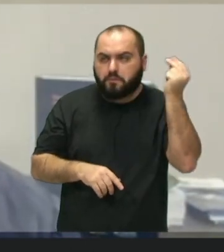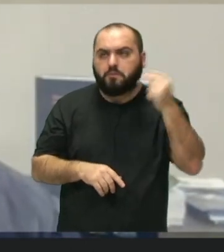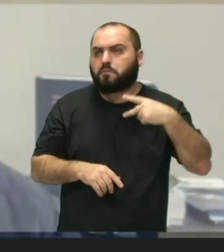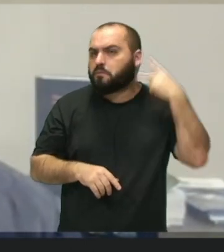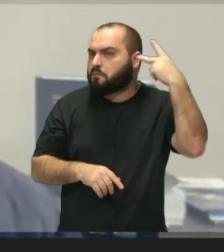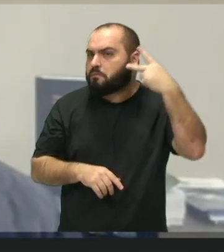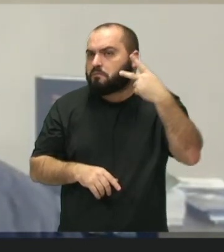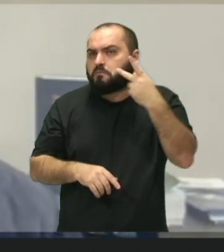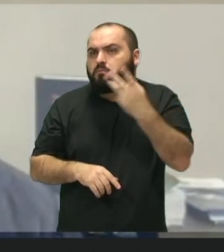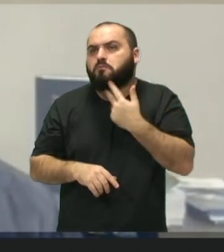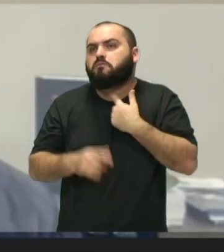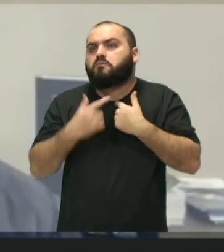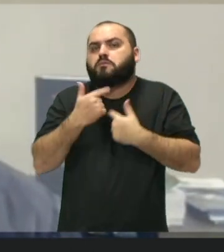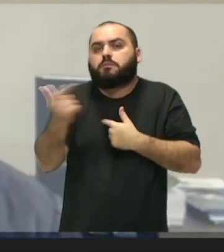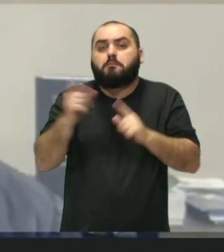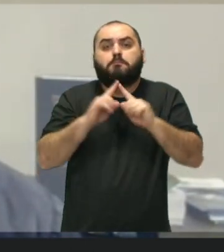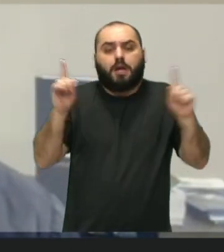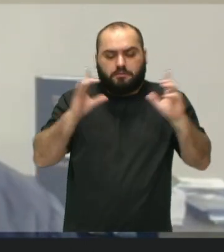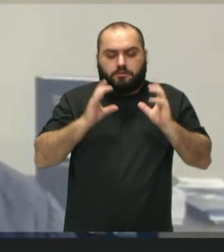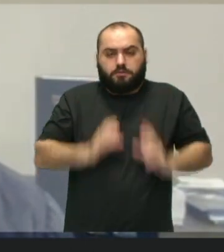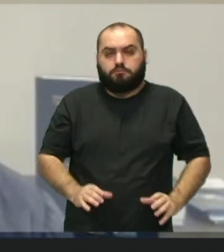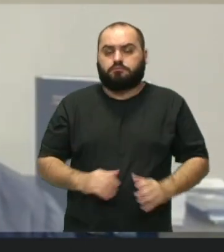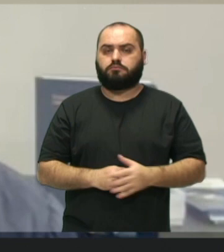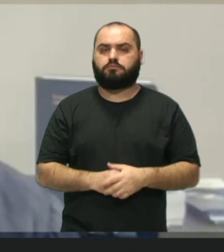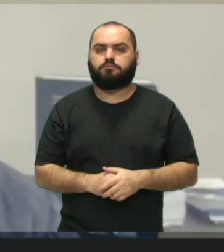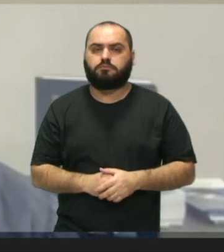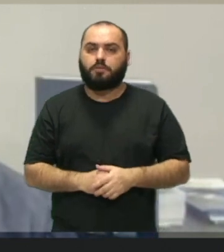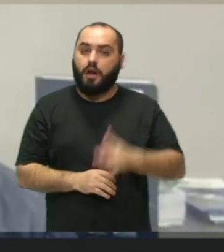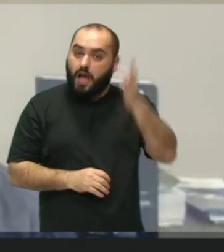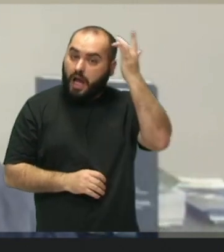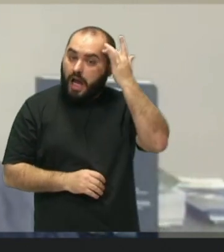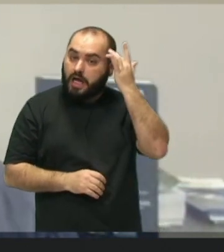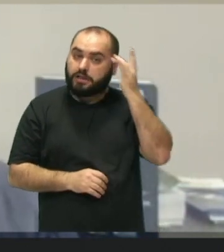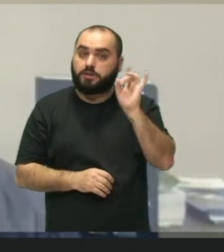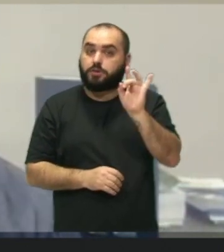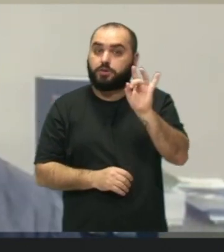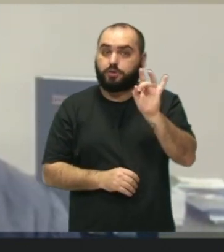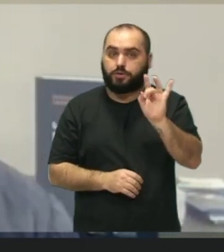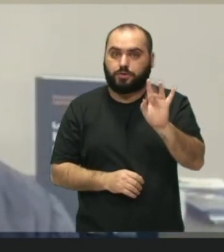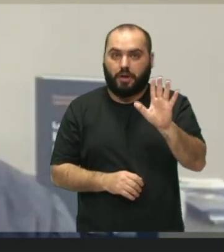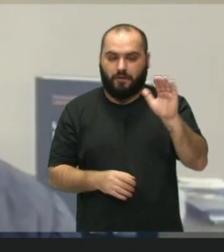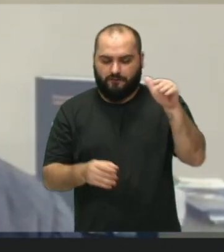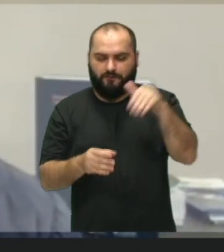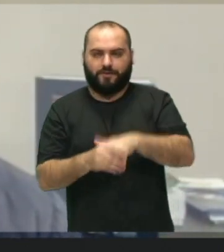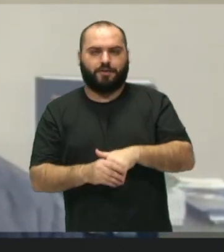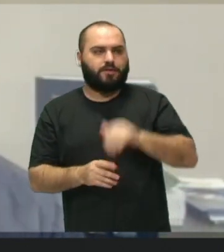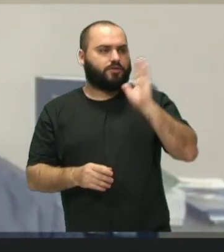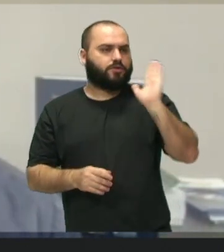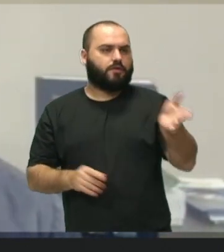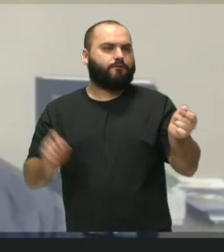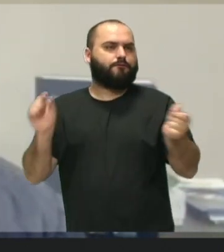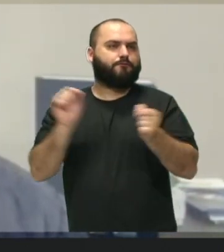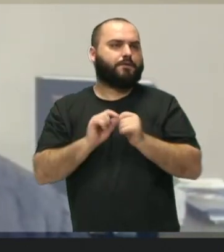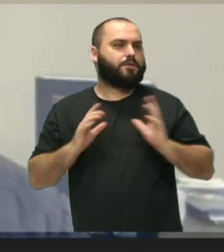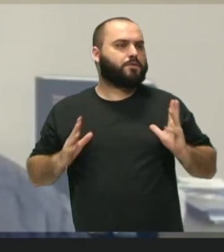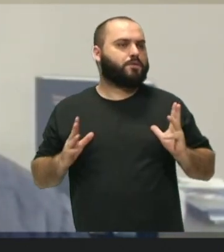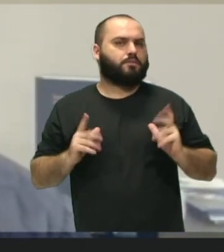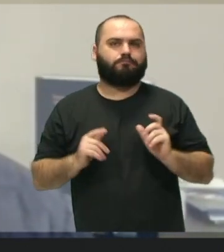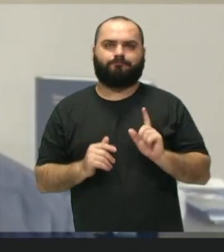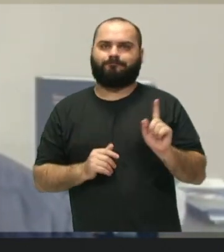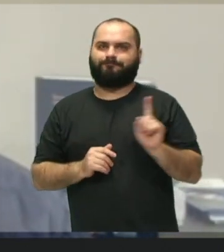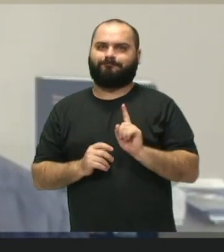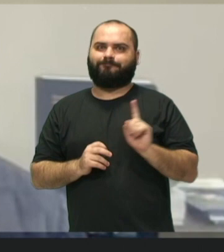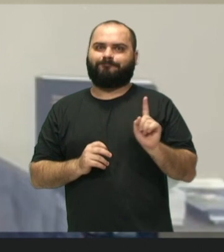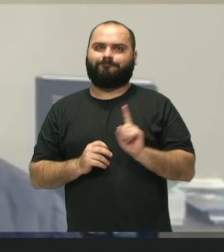ele é um cidadão, né? E ele acha que ele apenas dando o seu voto ele já fez tudo que precisa, tudo que podia, né? E é bem pelo contrário. O